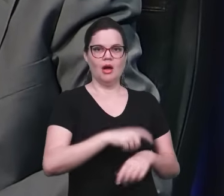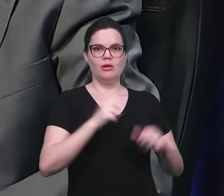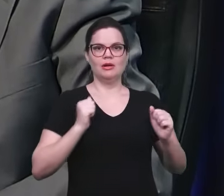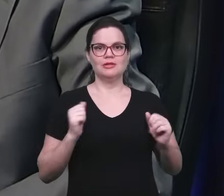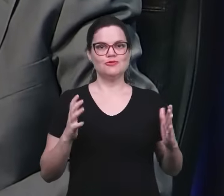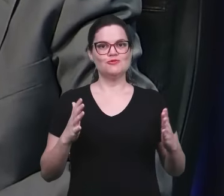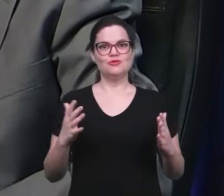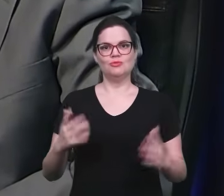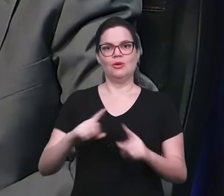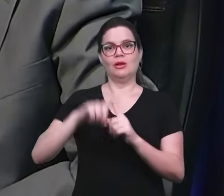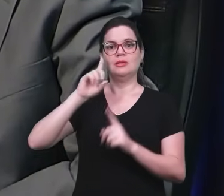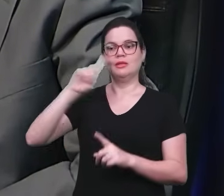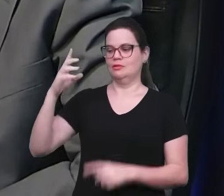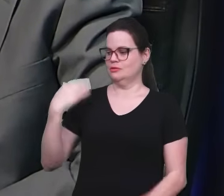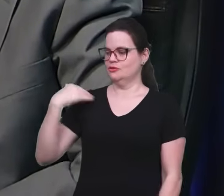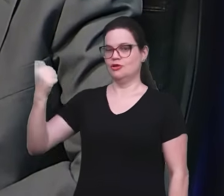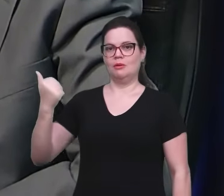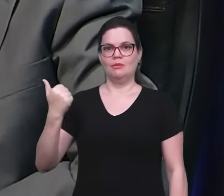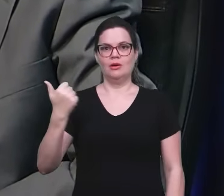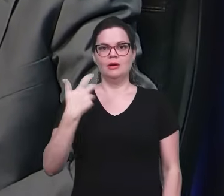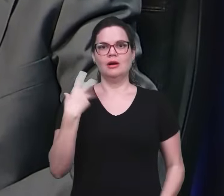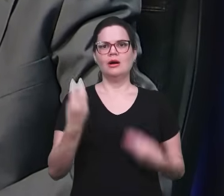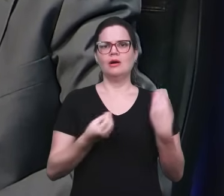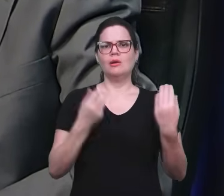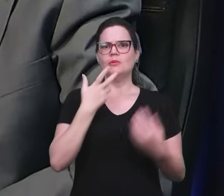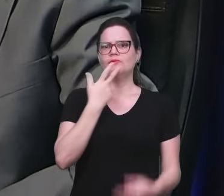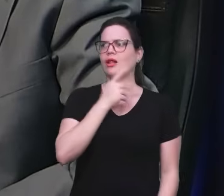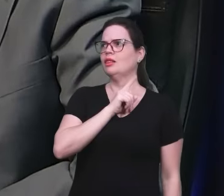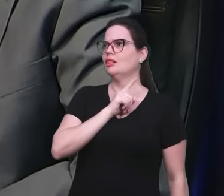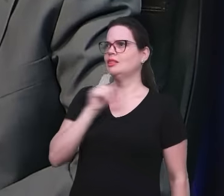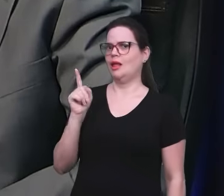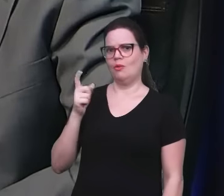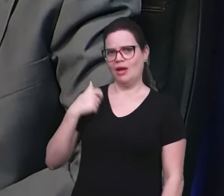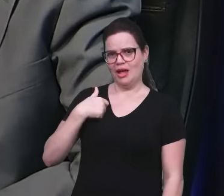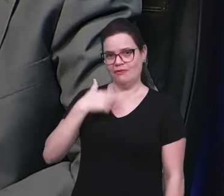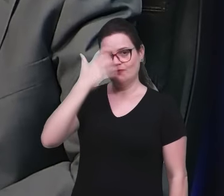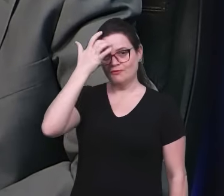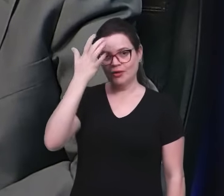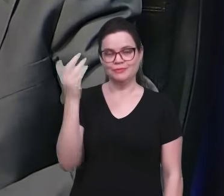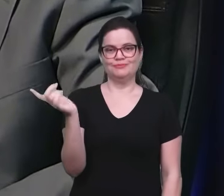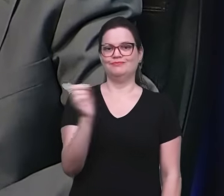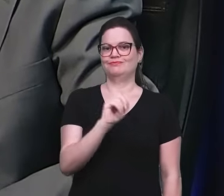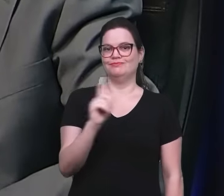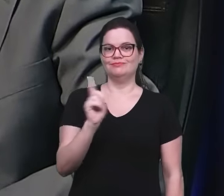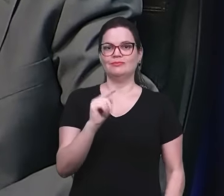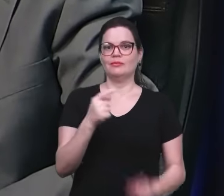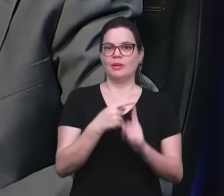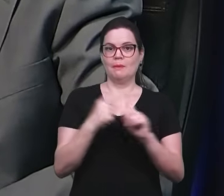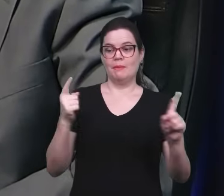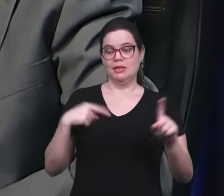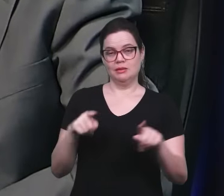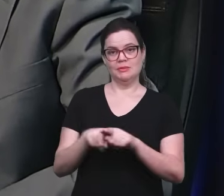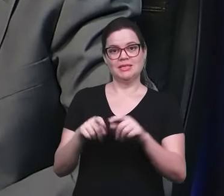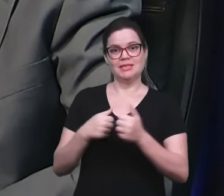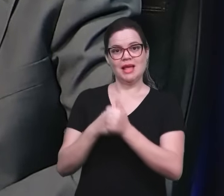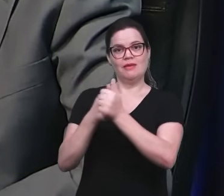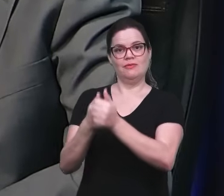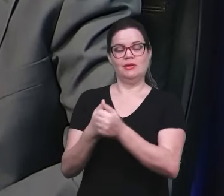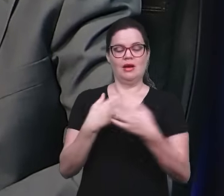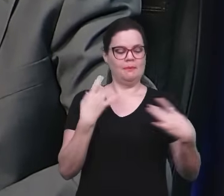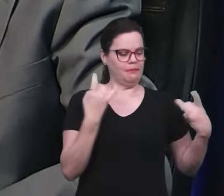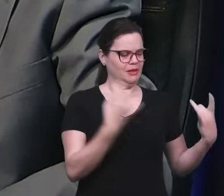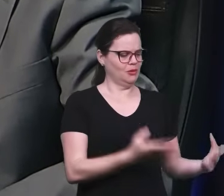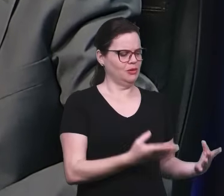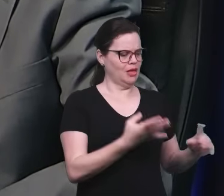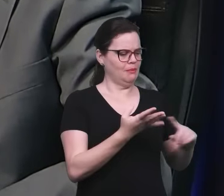aí, dizer não à voz de Deus não é uma coisa simples, mas também seguir ao Senhor, deixando